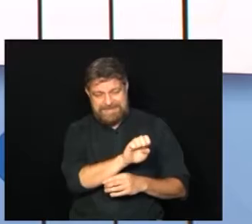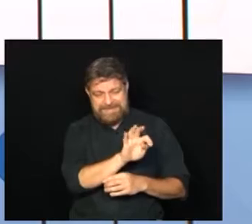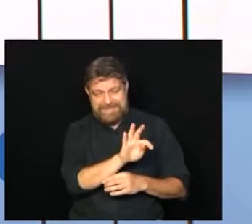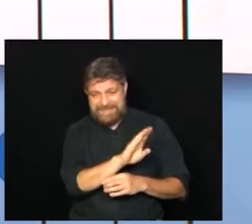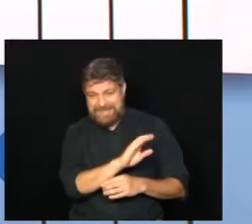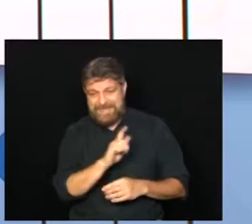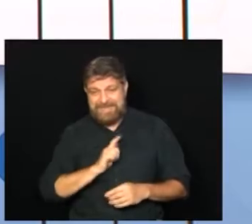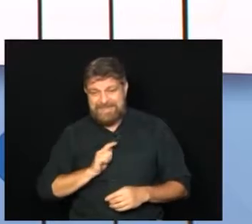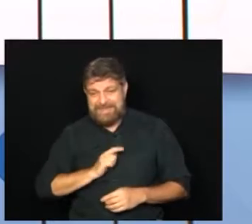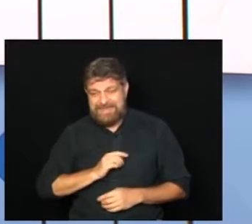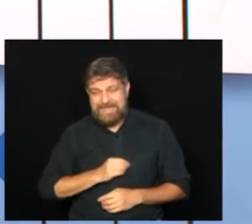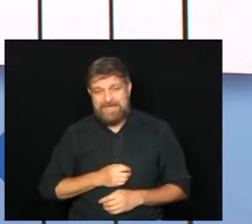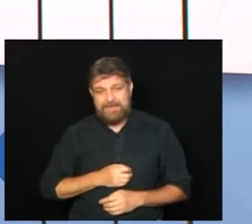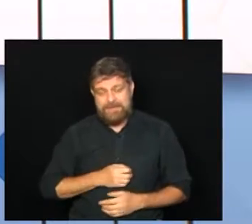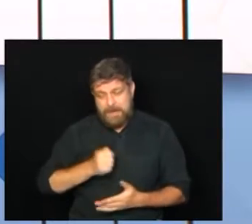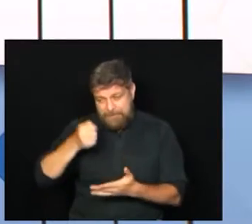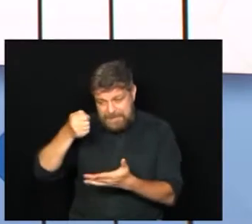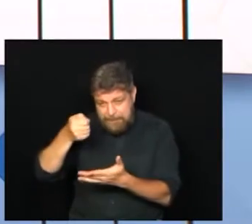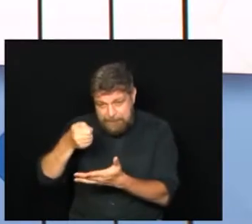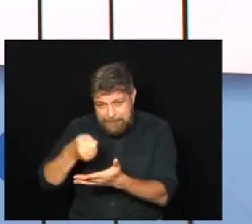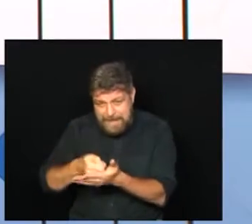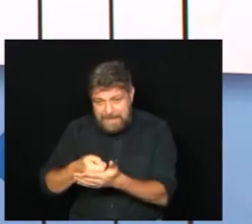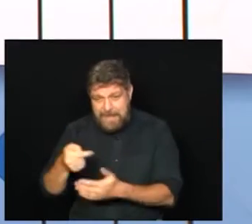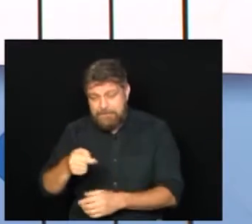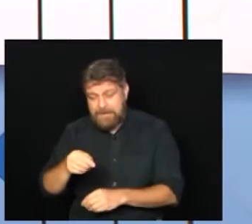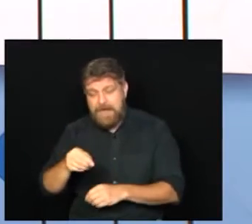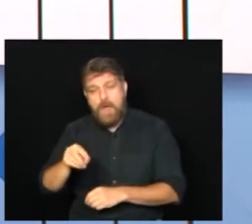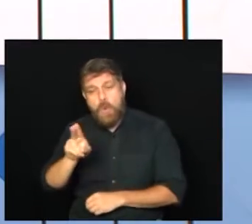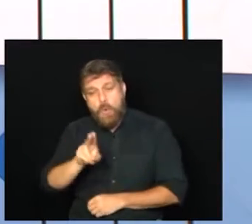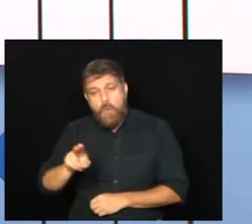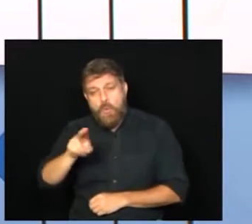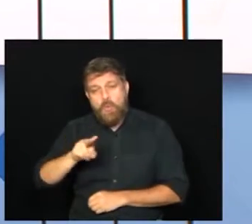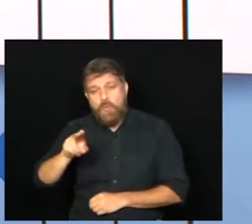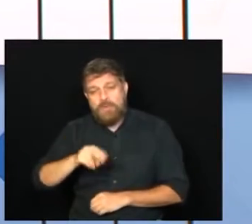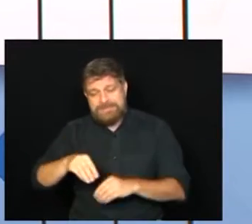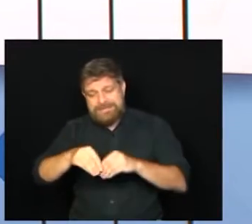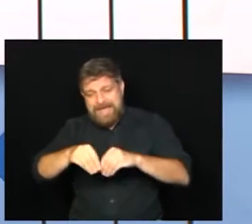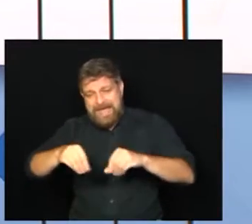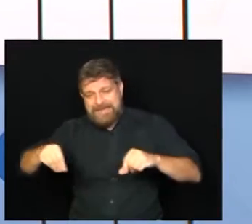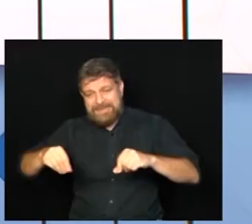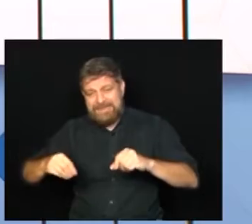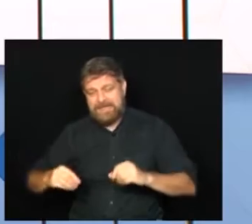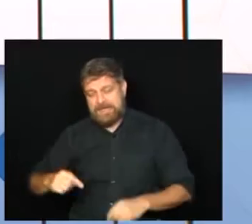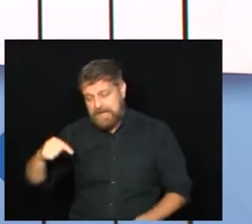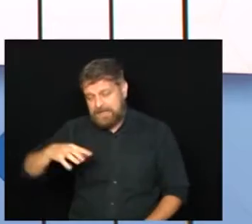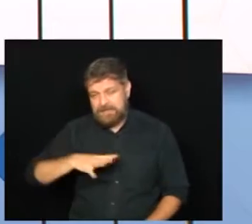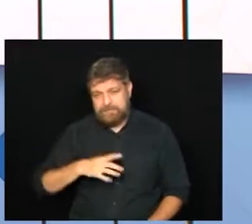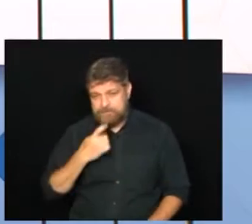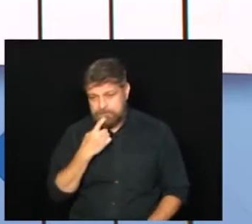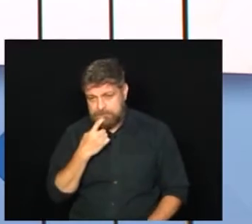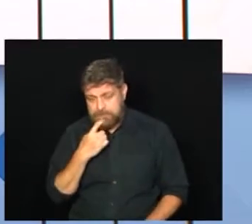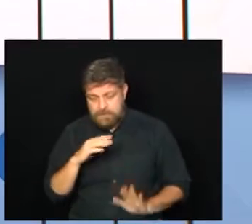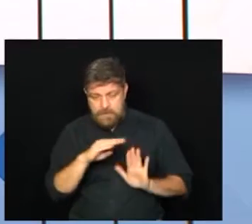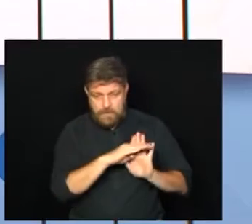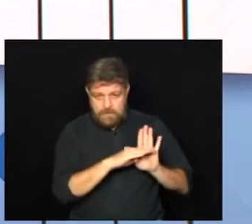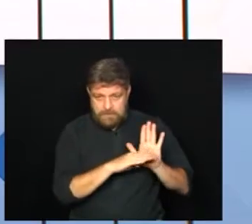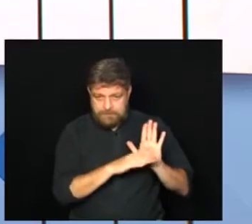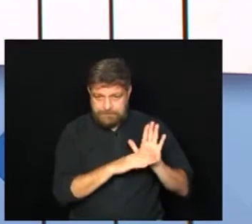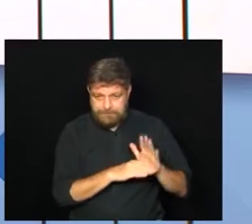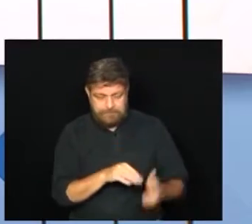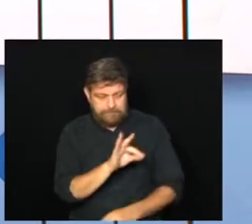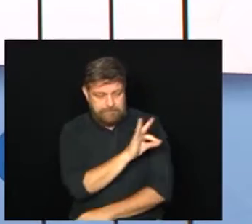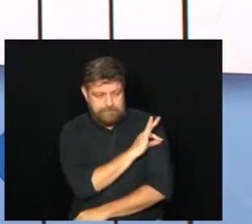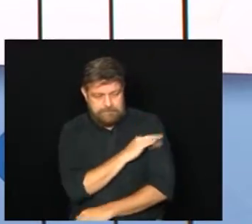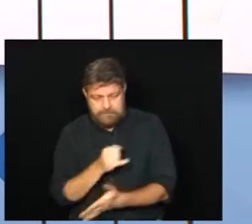à taxa que deve ser paga para uso e ocupação do solo em Campinas. Com o programa de regularização fiscal,